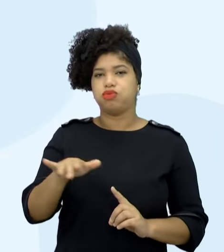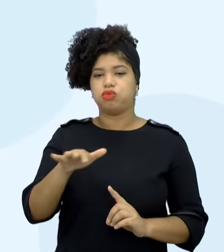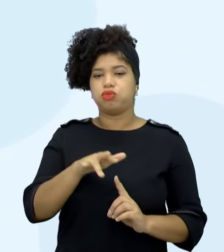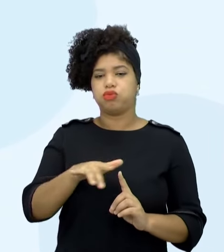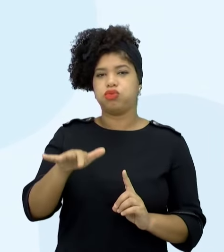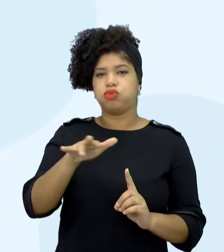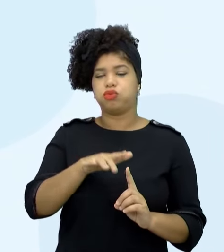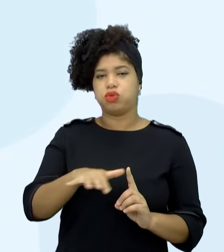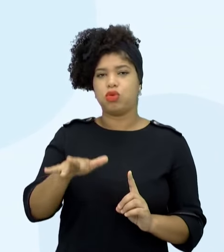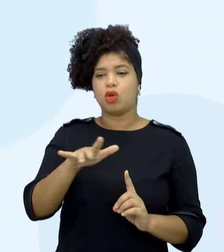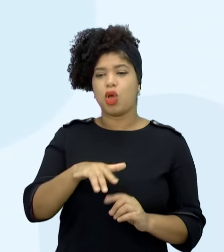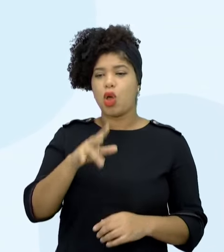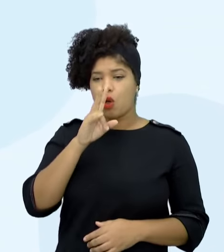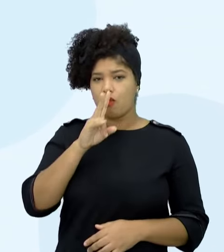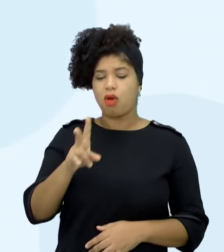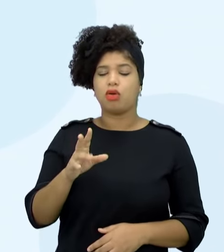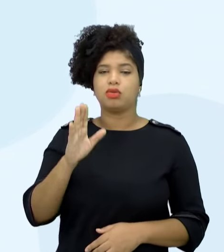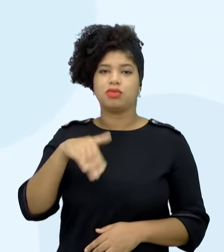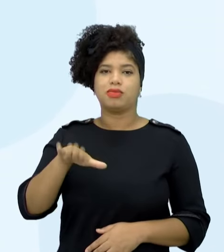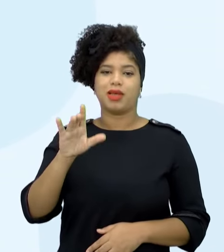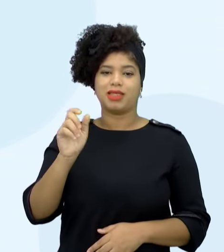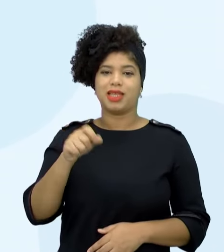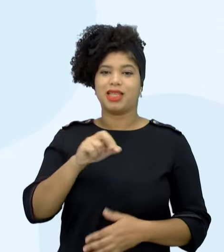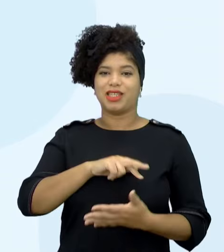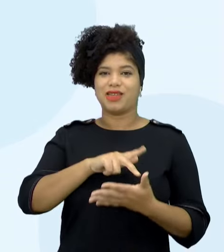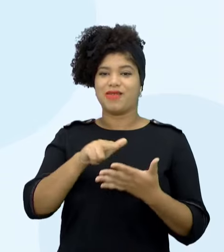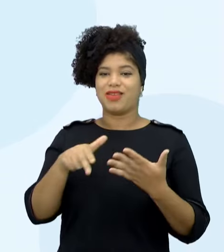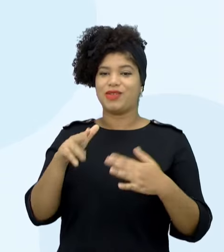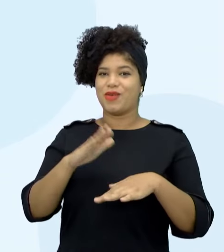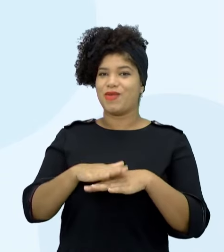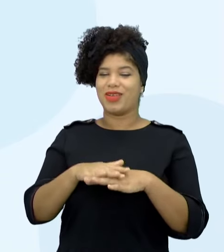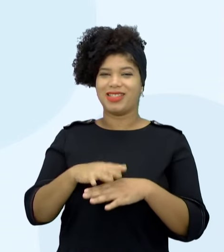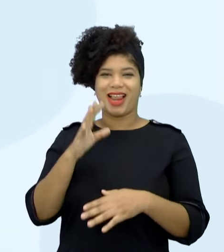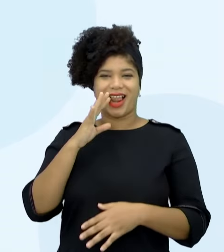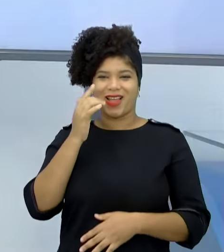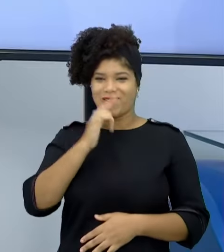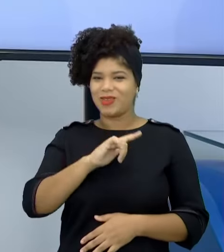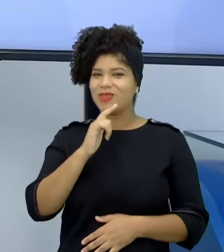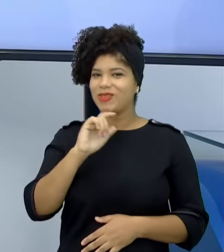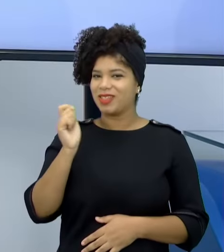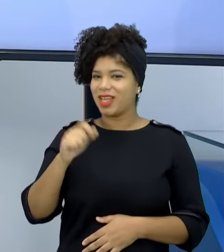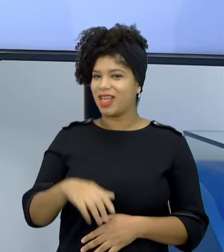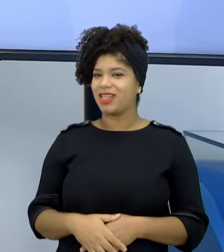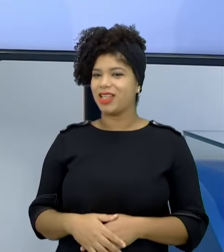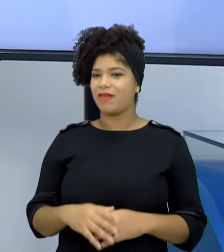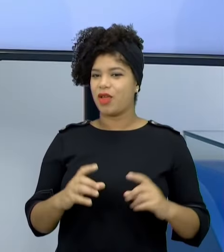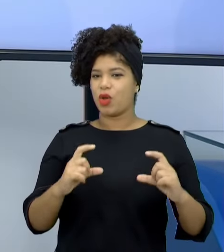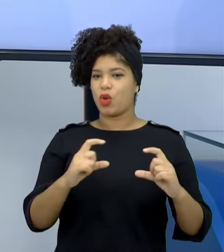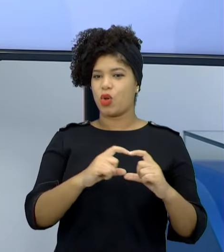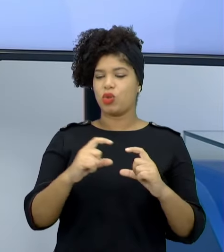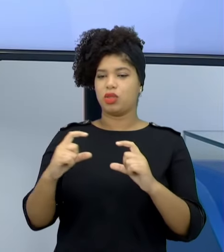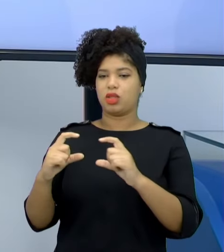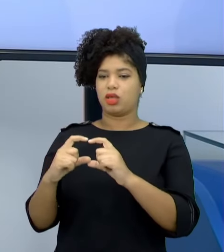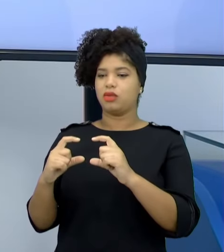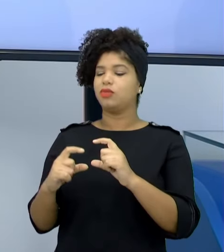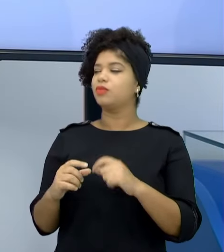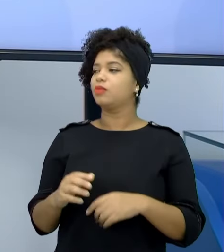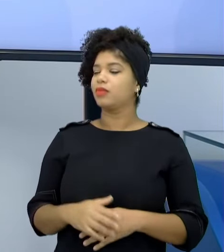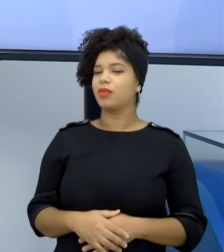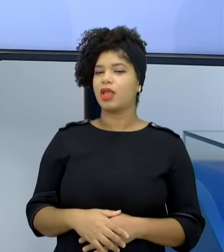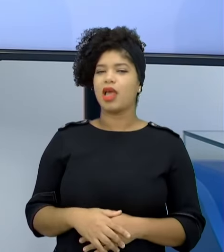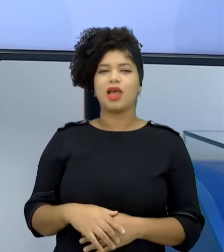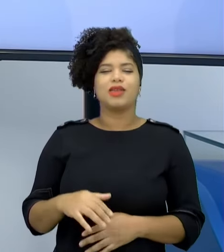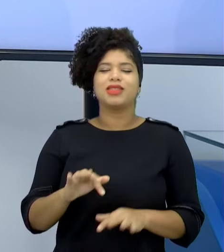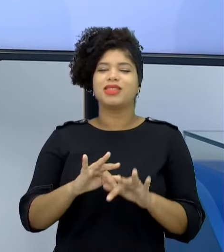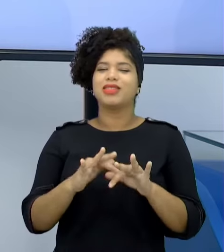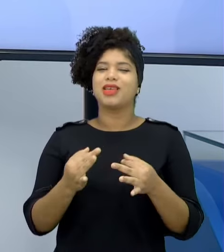dele aumenta elétrica e dá para fazer brincadeiras legais com eles. Esses cristais semicondutores aí são a ponta da